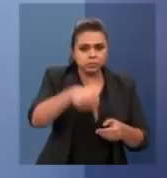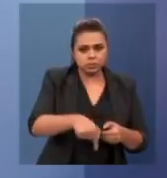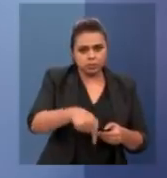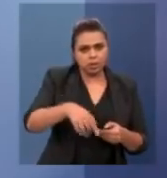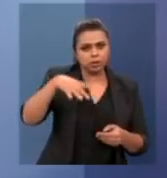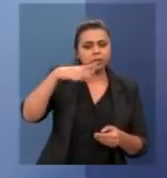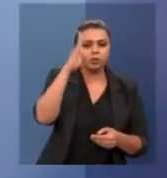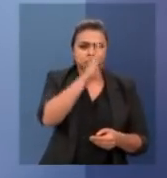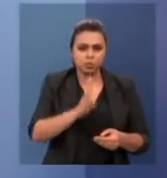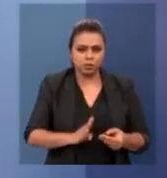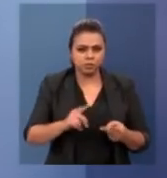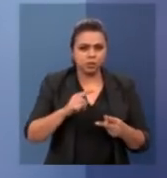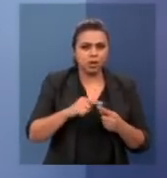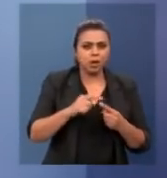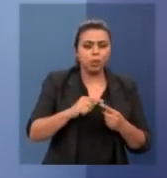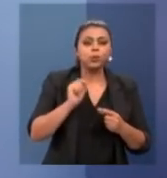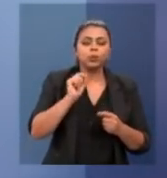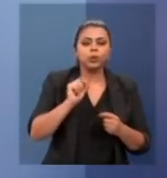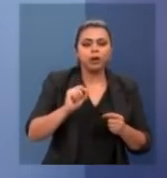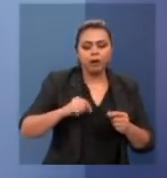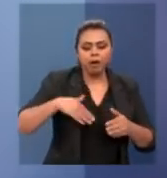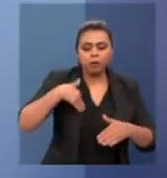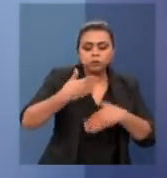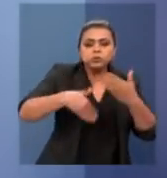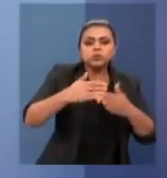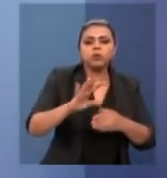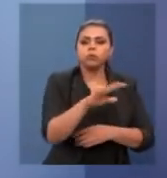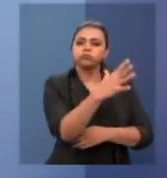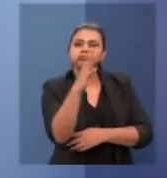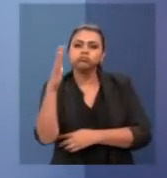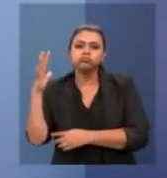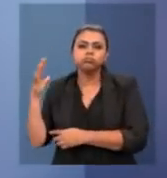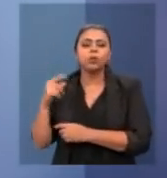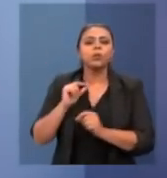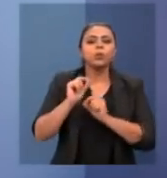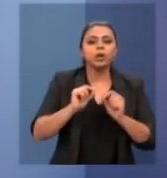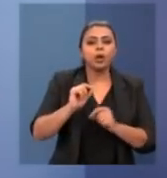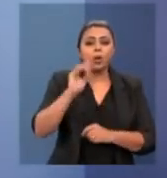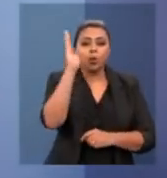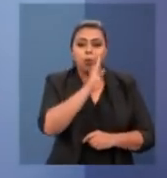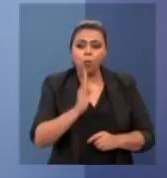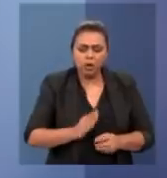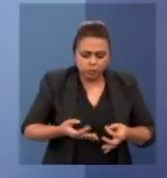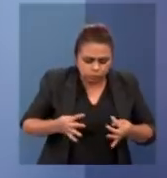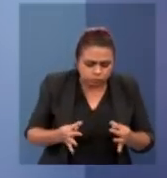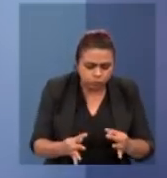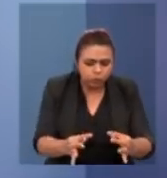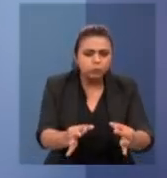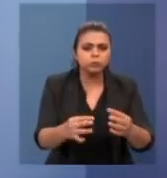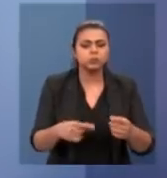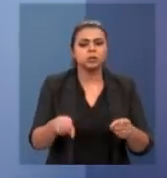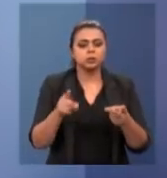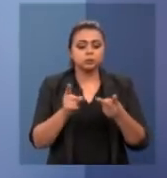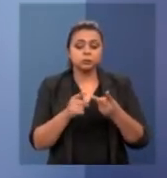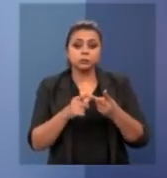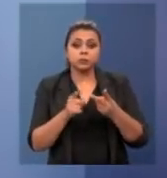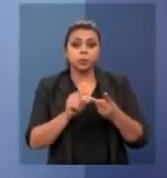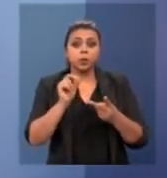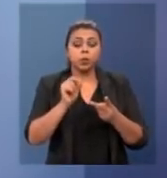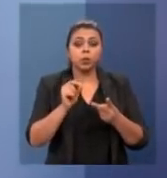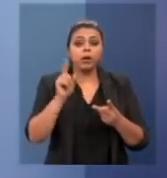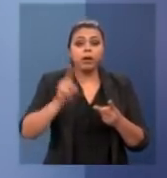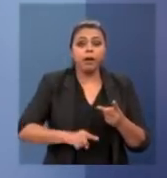país o meu desenvolvimento tecnológico é a ausência do brasil como gerador e produtor de tecnologia o outro é o sistema tributário